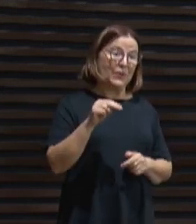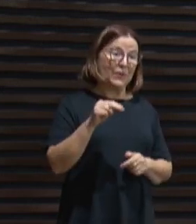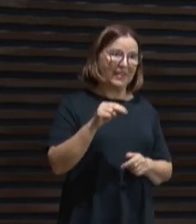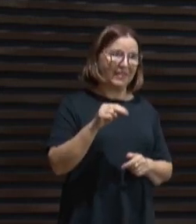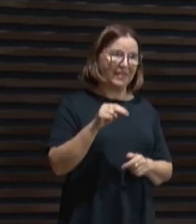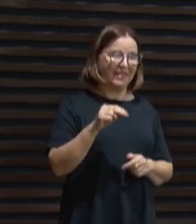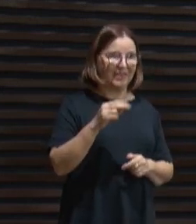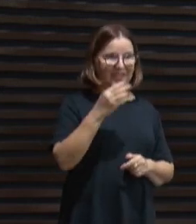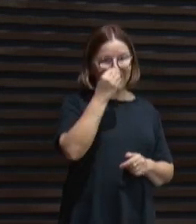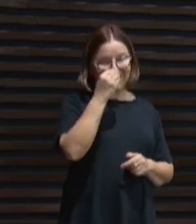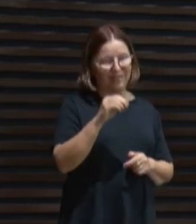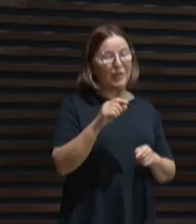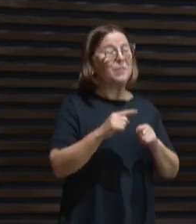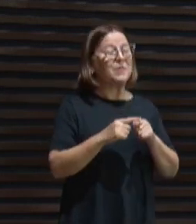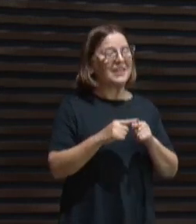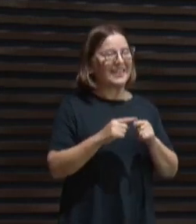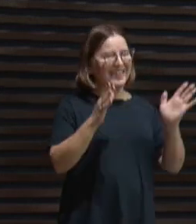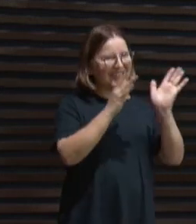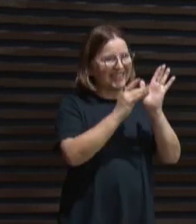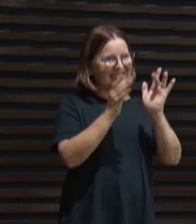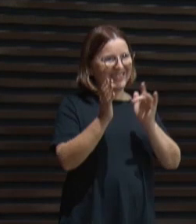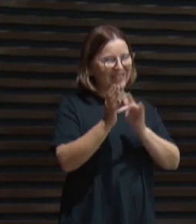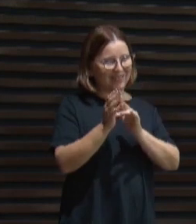Você vê como são exagerados?